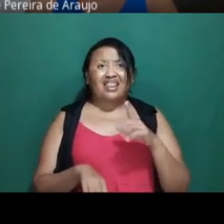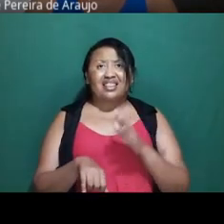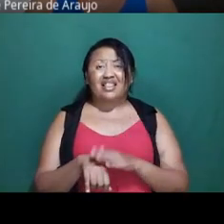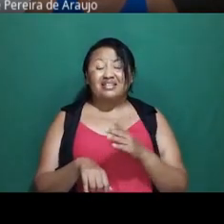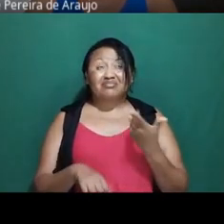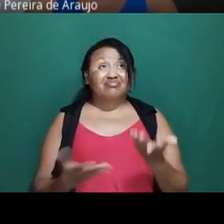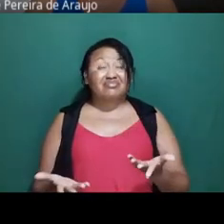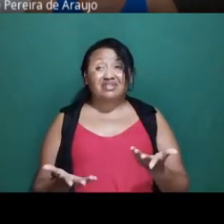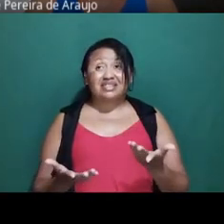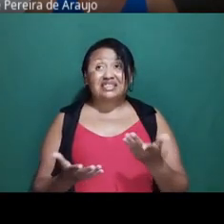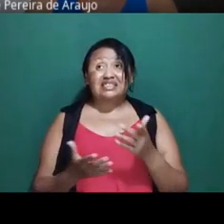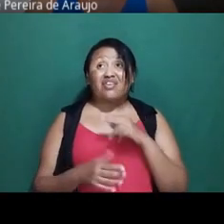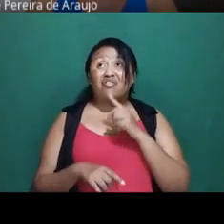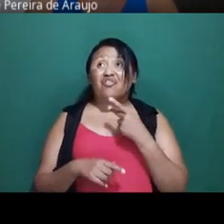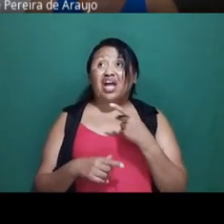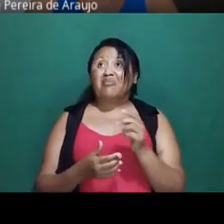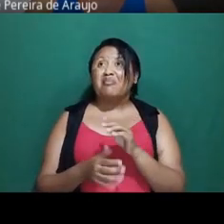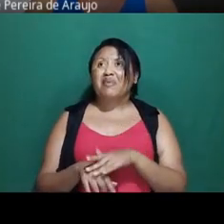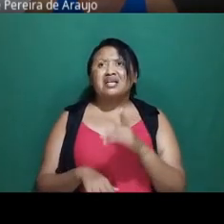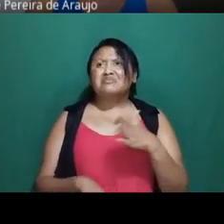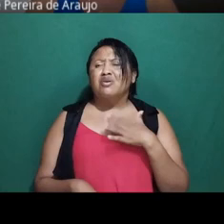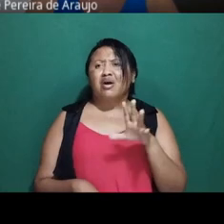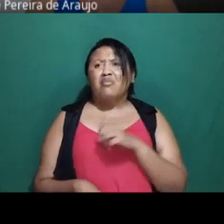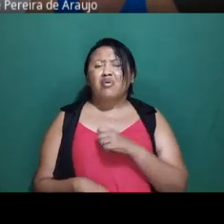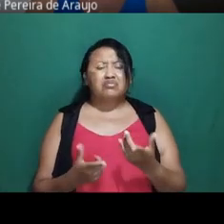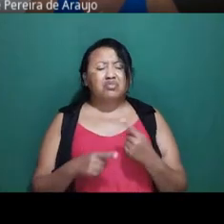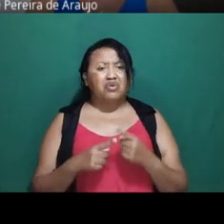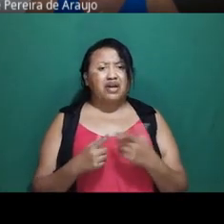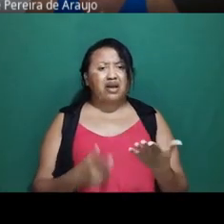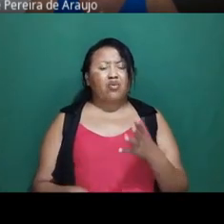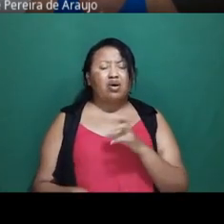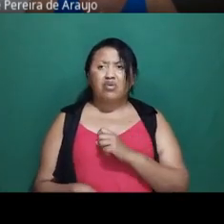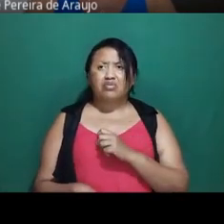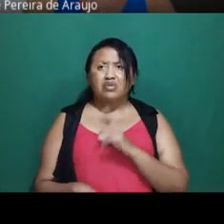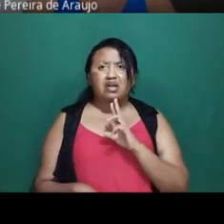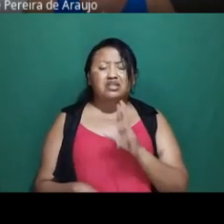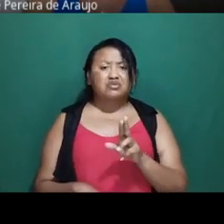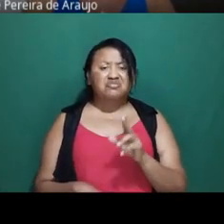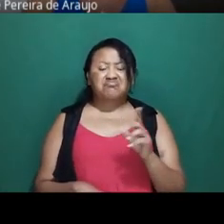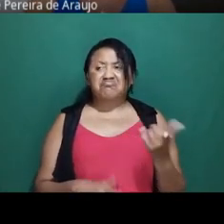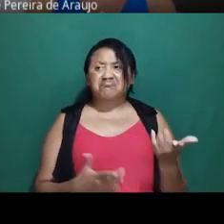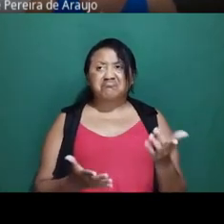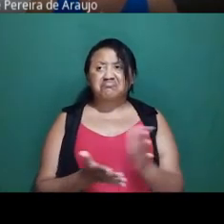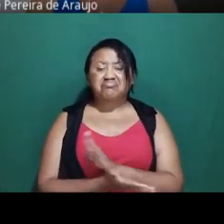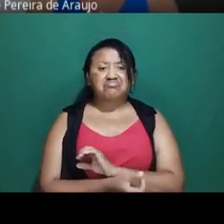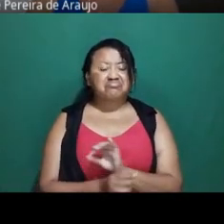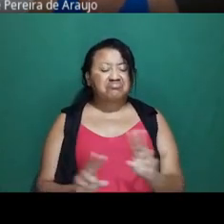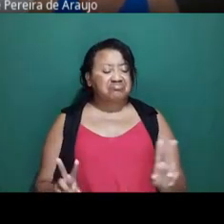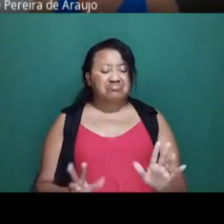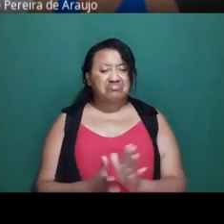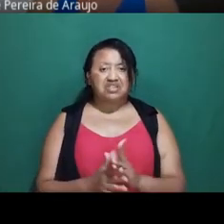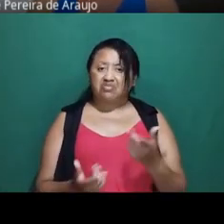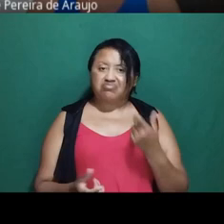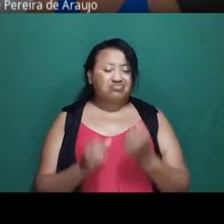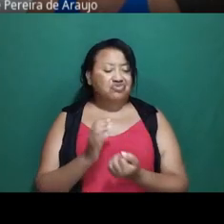absoluta depuração tempo que não se diz mas meu amor porque o amor resultou e muito bom aí também a